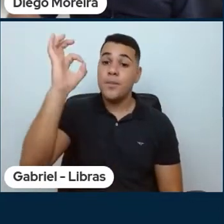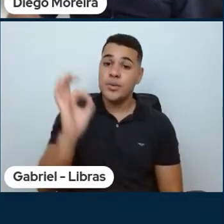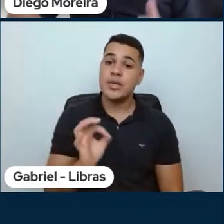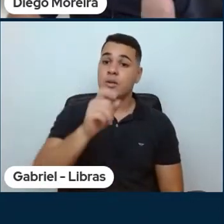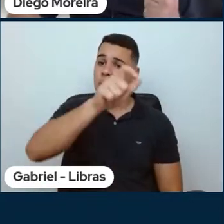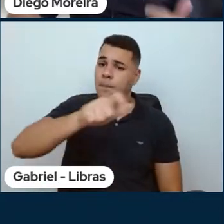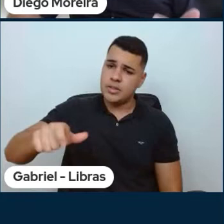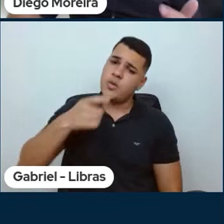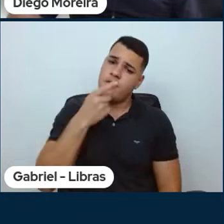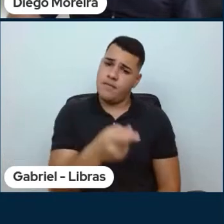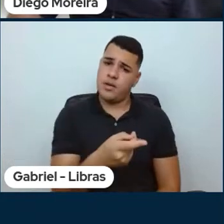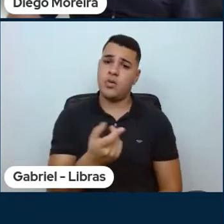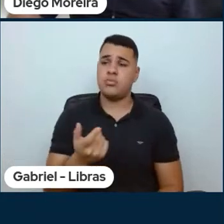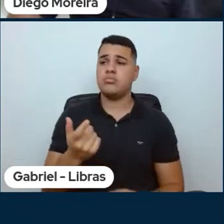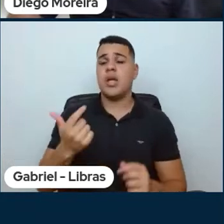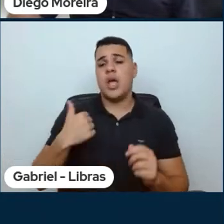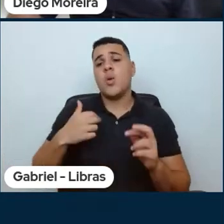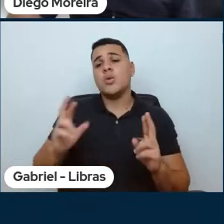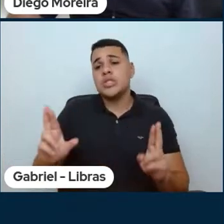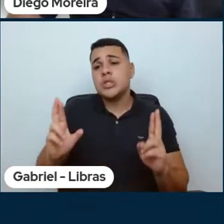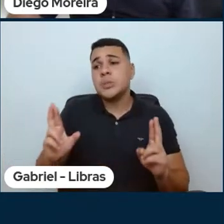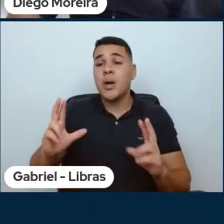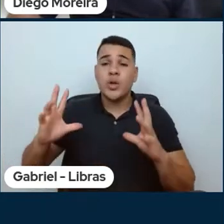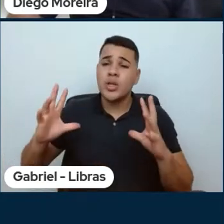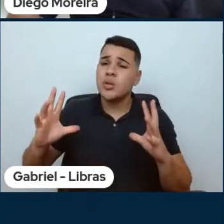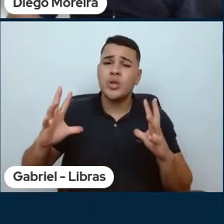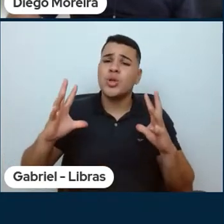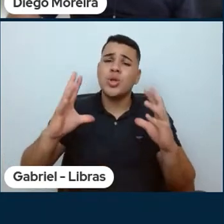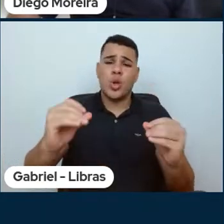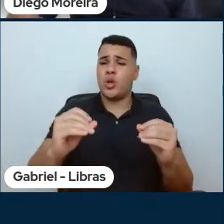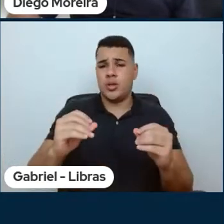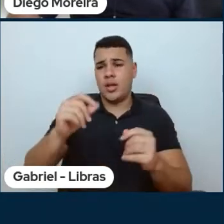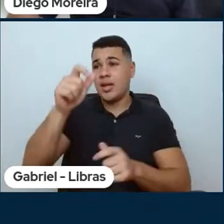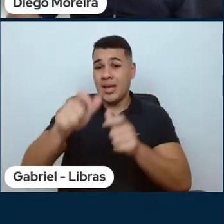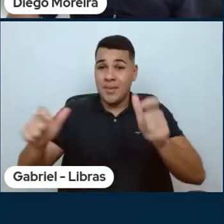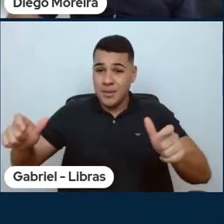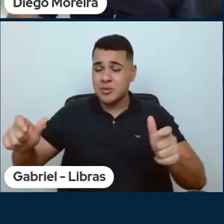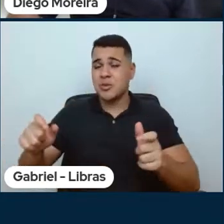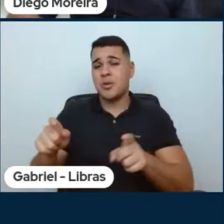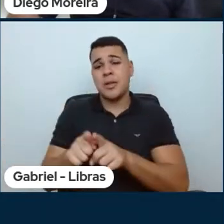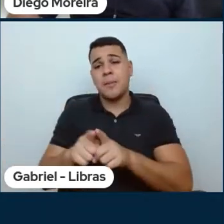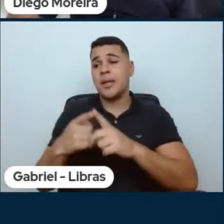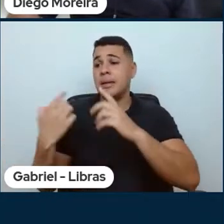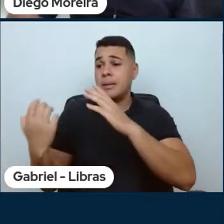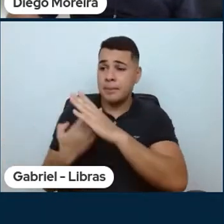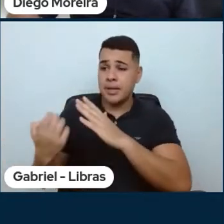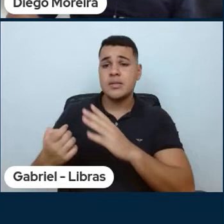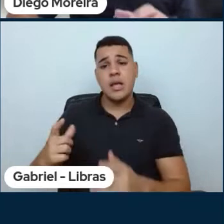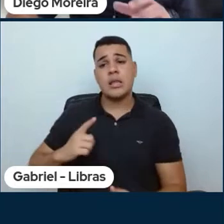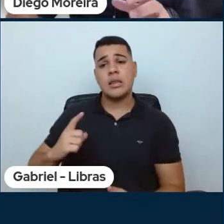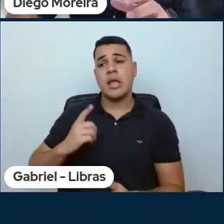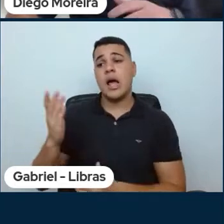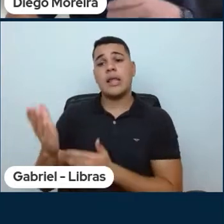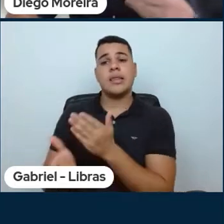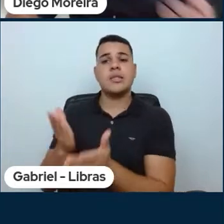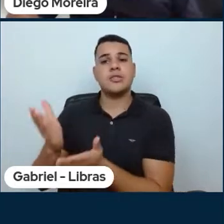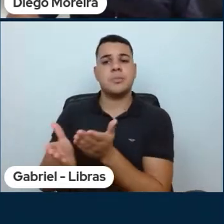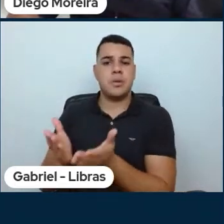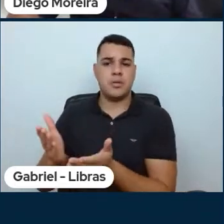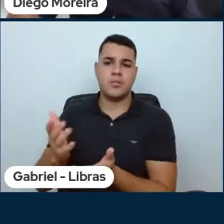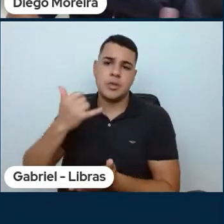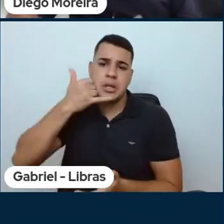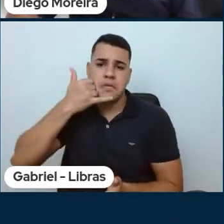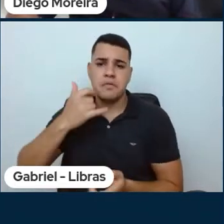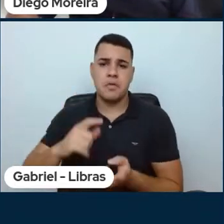com as empresas sejam automatizadas, né. Hoje é muito difícil um consumidor ele querer ficar na linha,